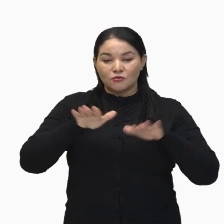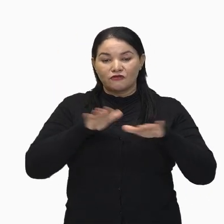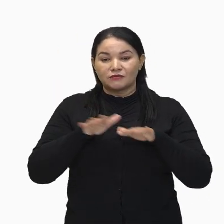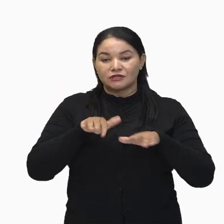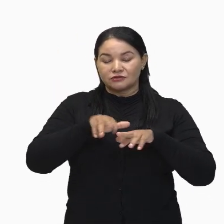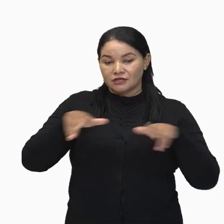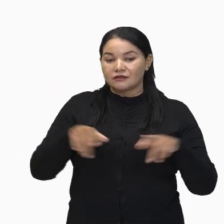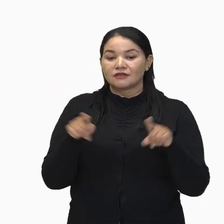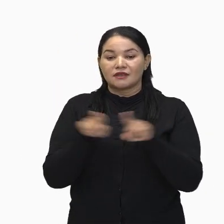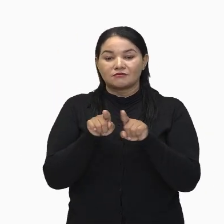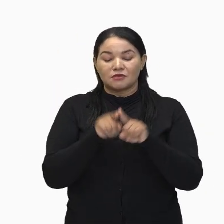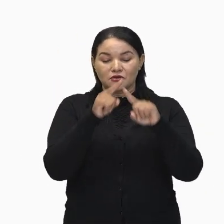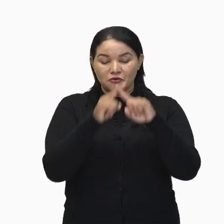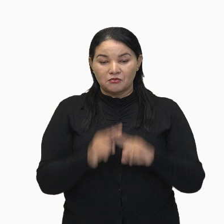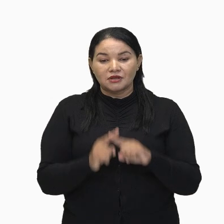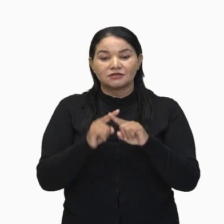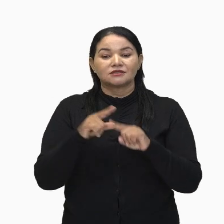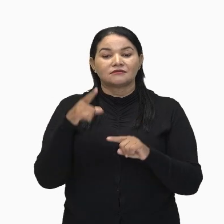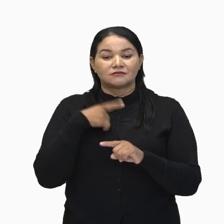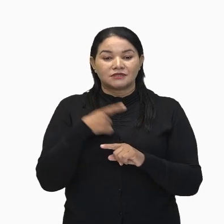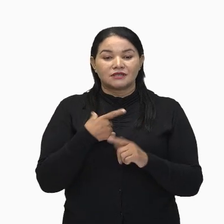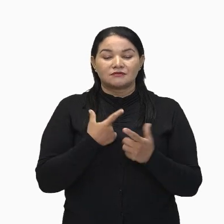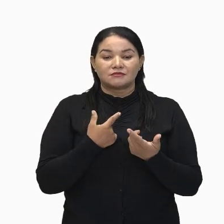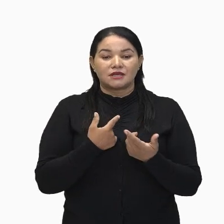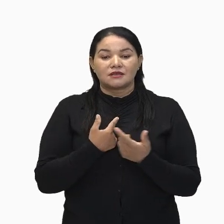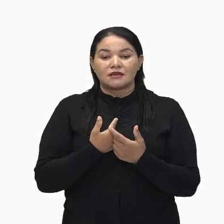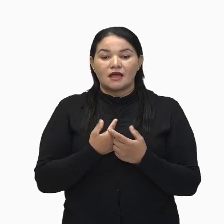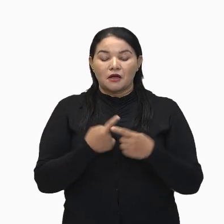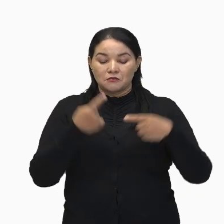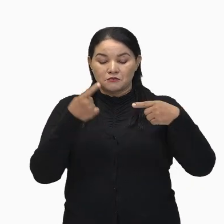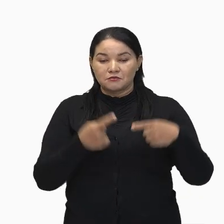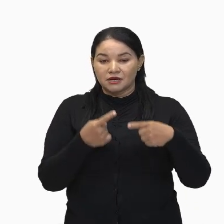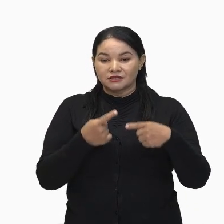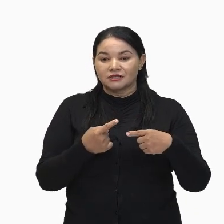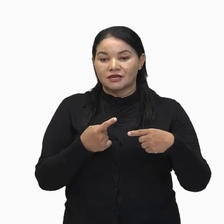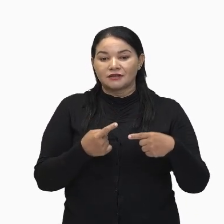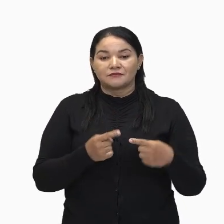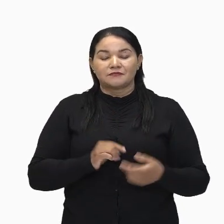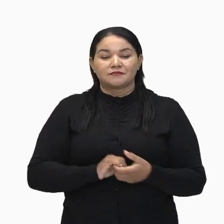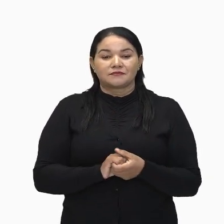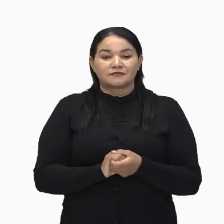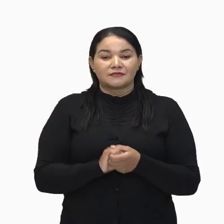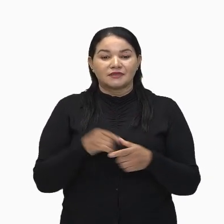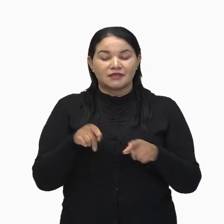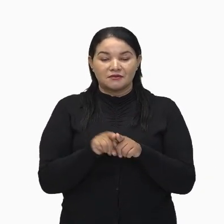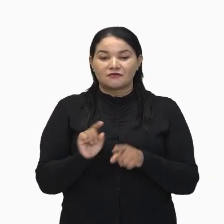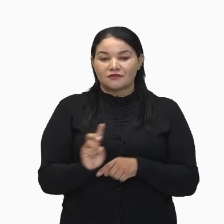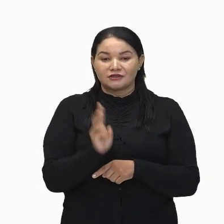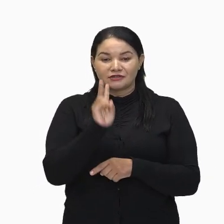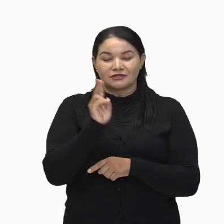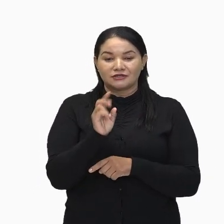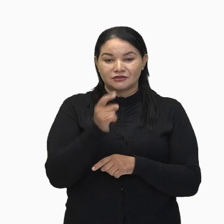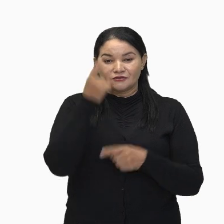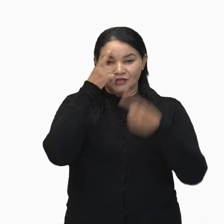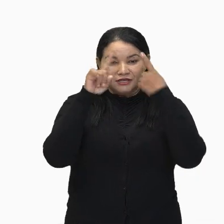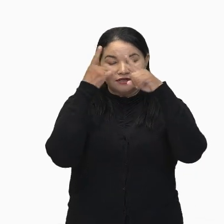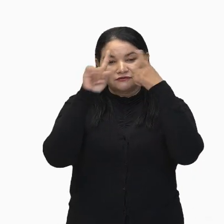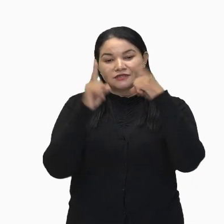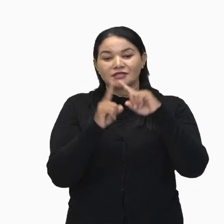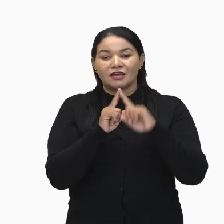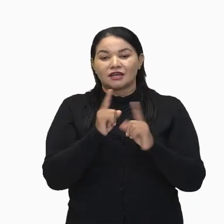competitivo, sim, que são as lutas ou batalhas que acontecem. A valorização da criatividade,